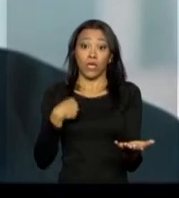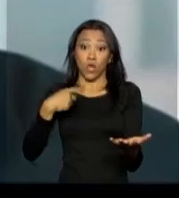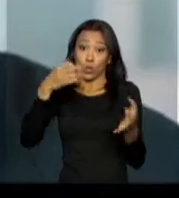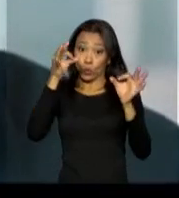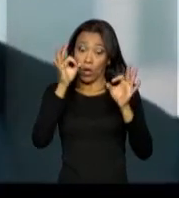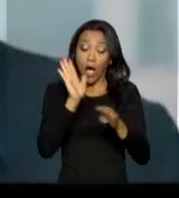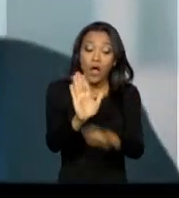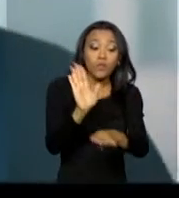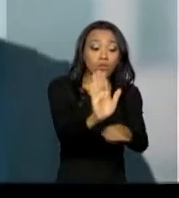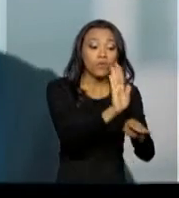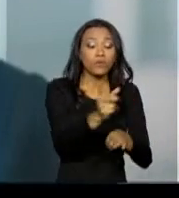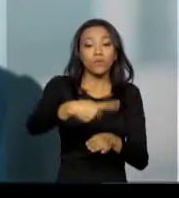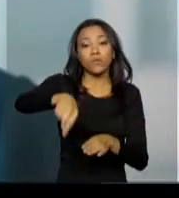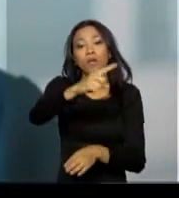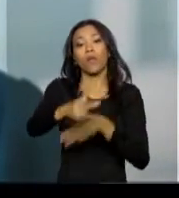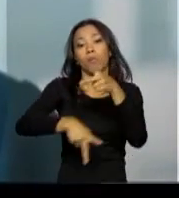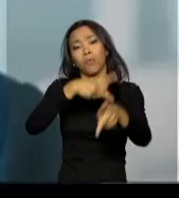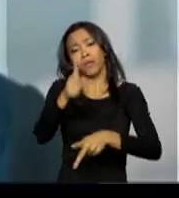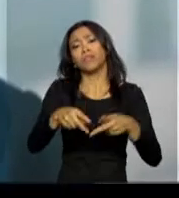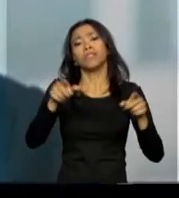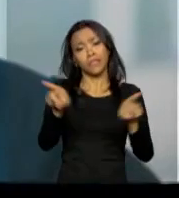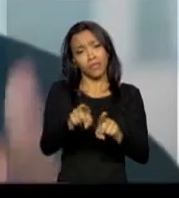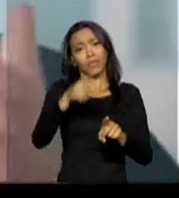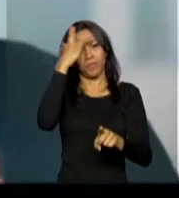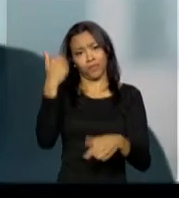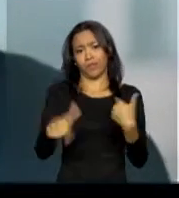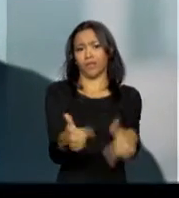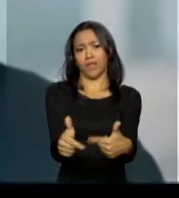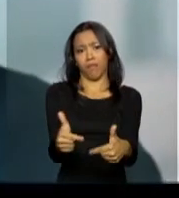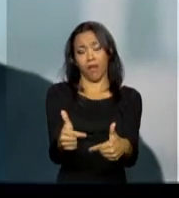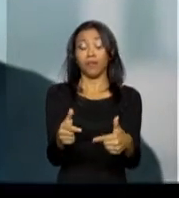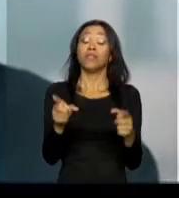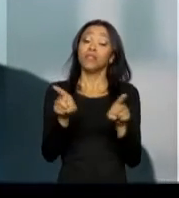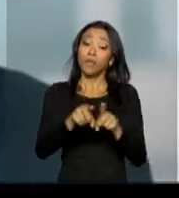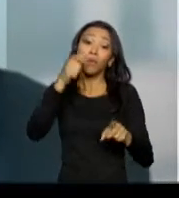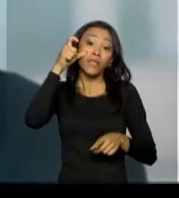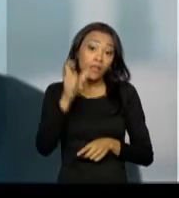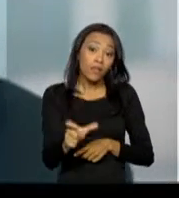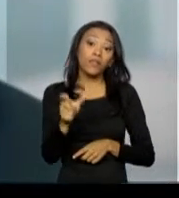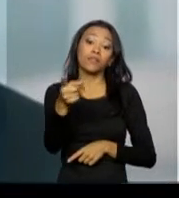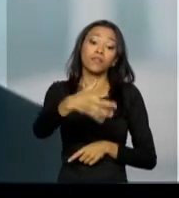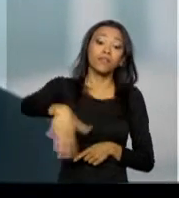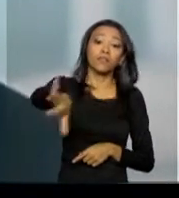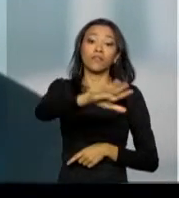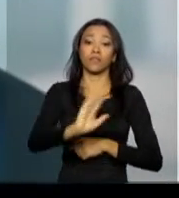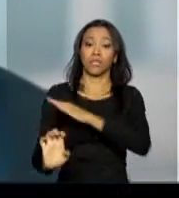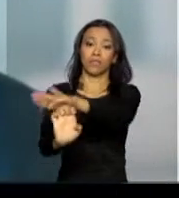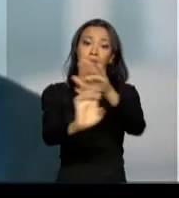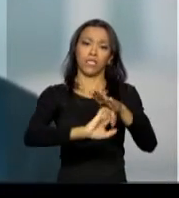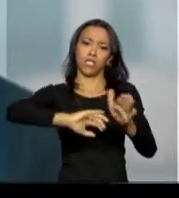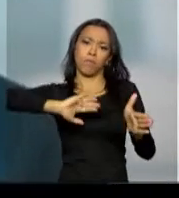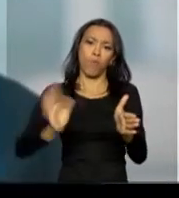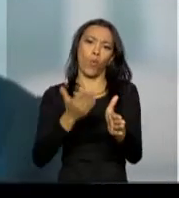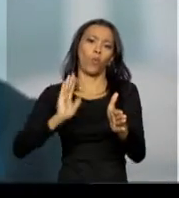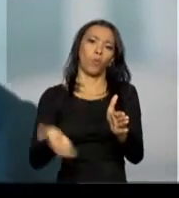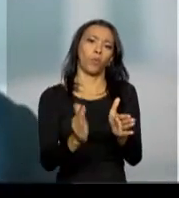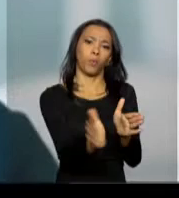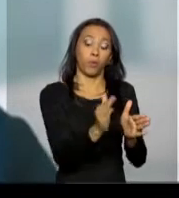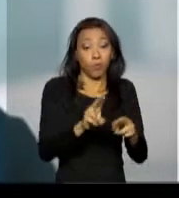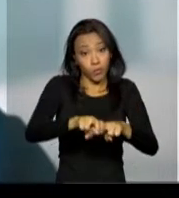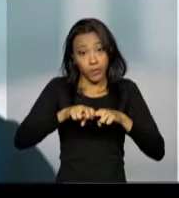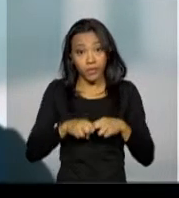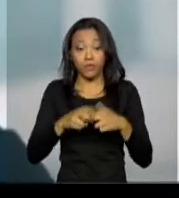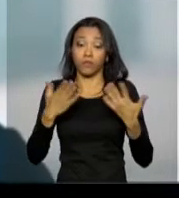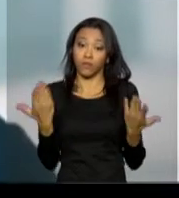da população e das classes trabalhadoras e os interesses dos setores produtivos. Por isso, temos